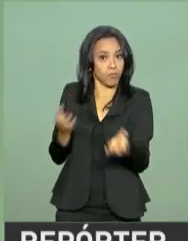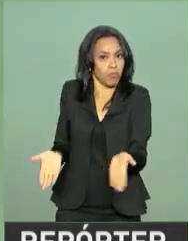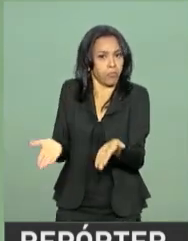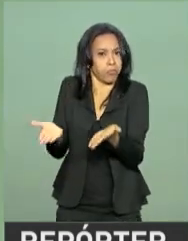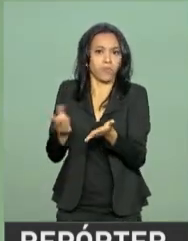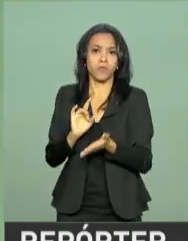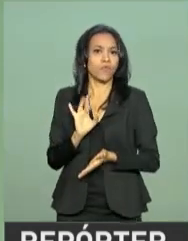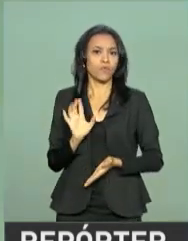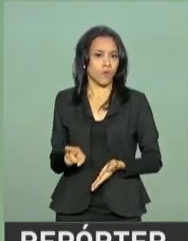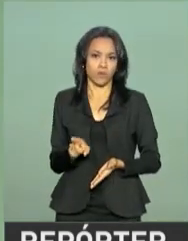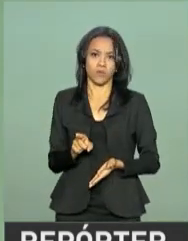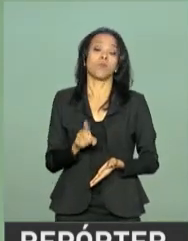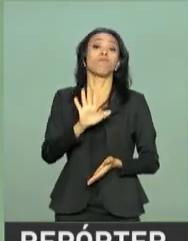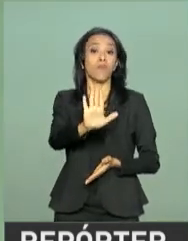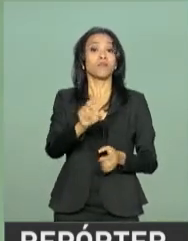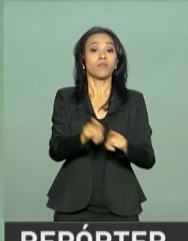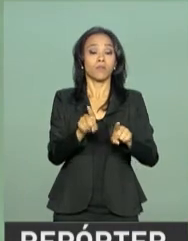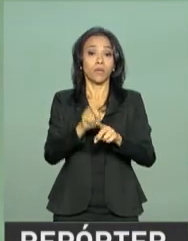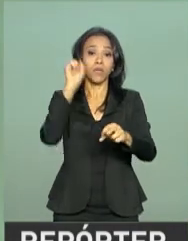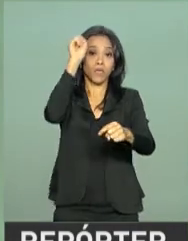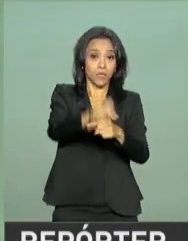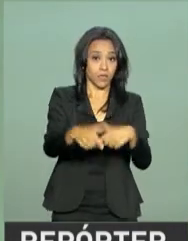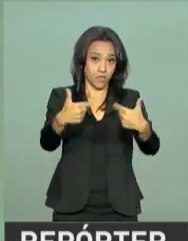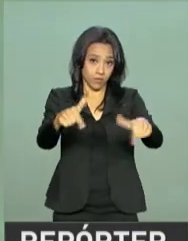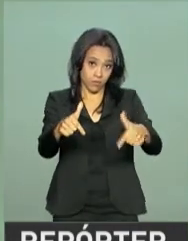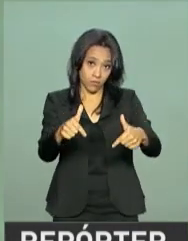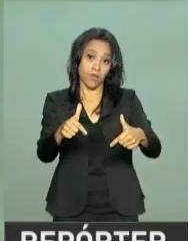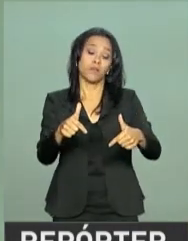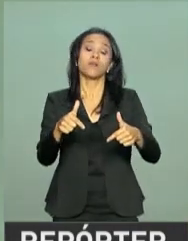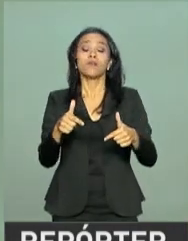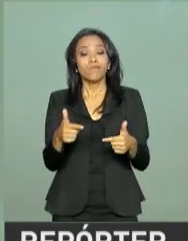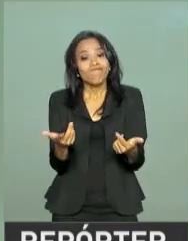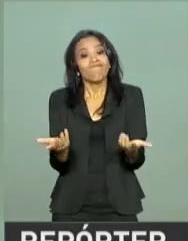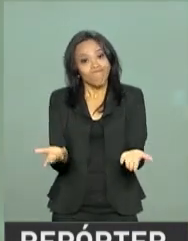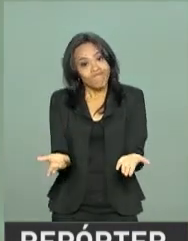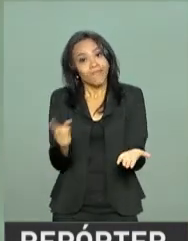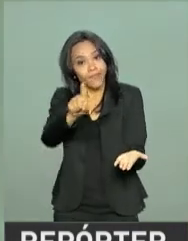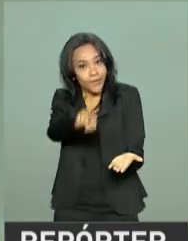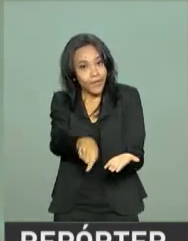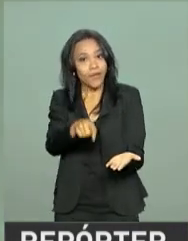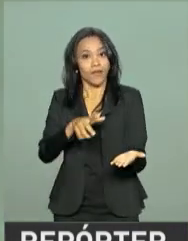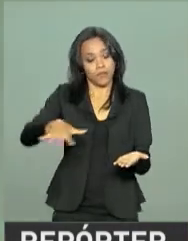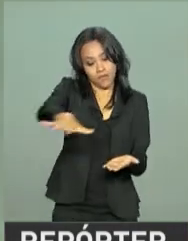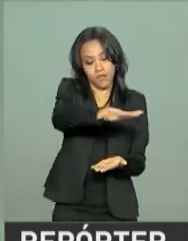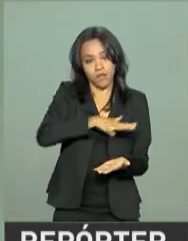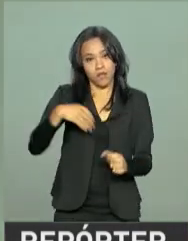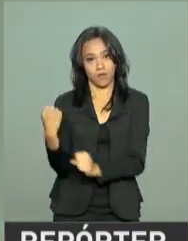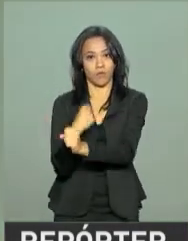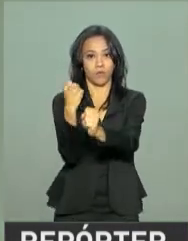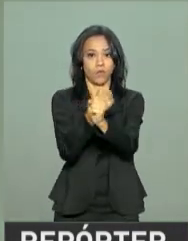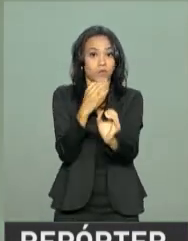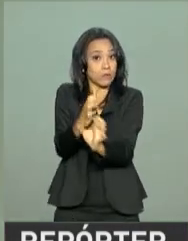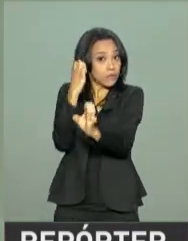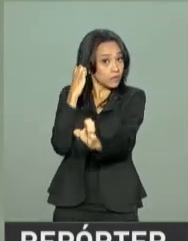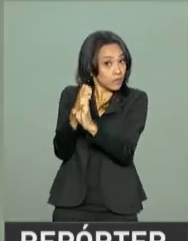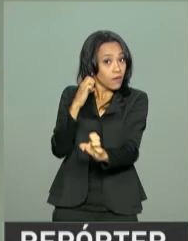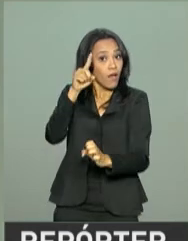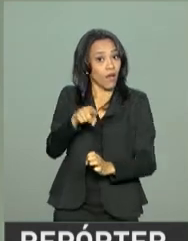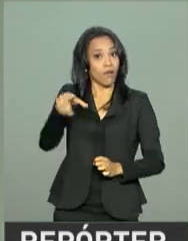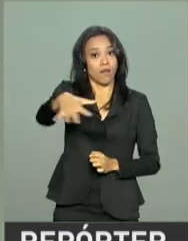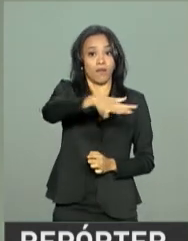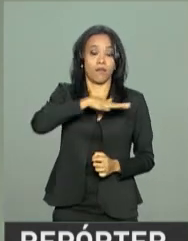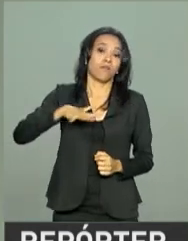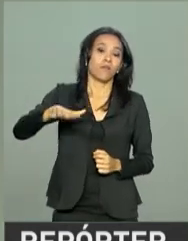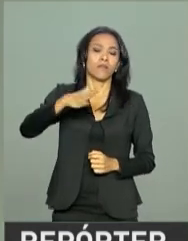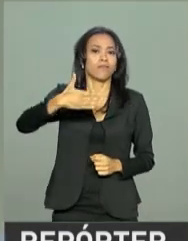na criação de empregos sem dúvida nenhuma a construção civil é o setor que mais